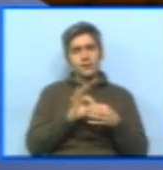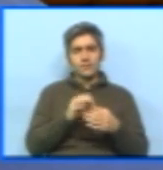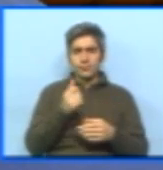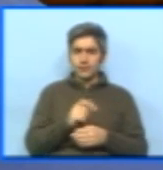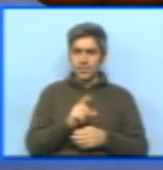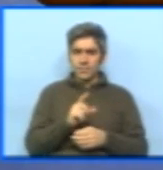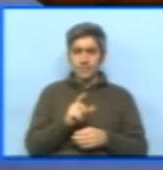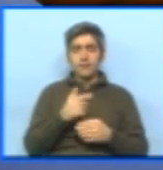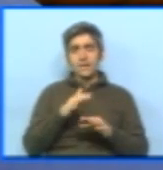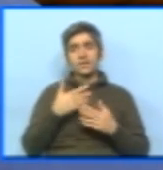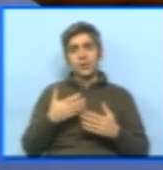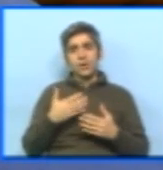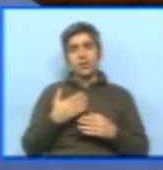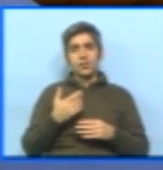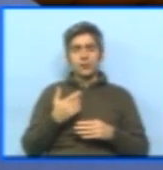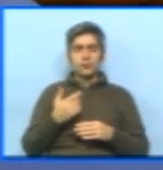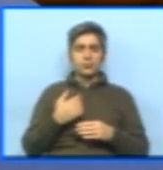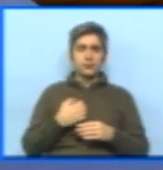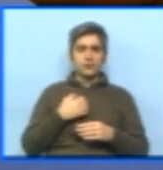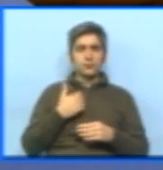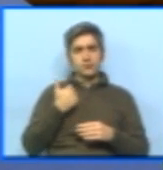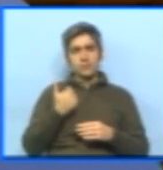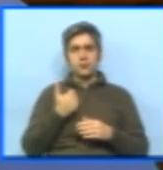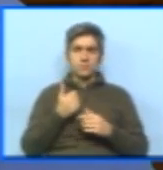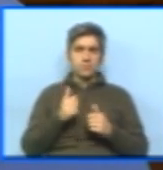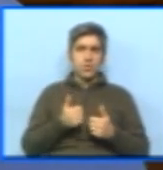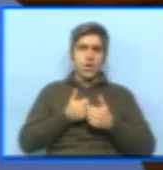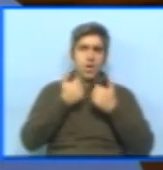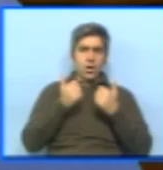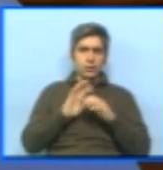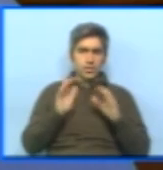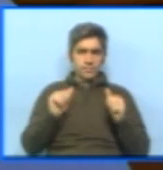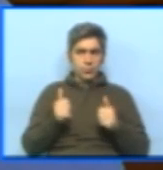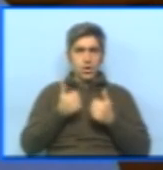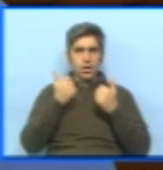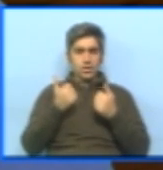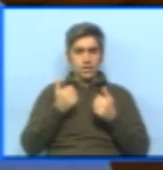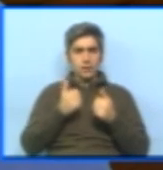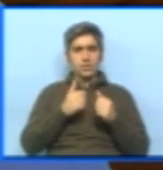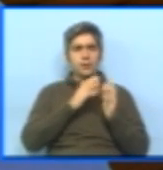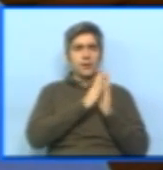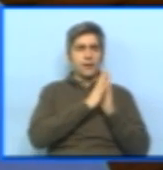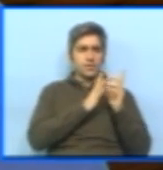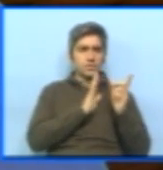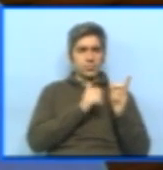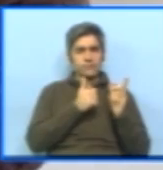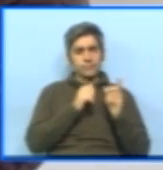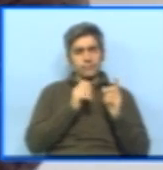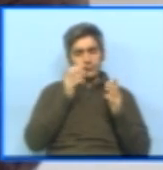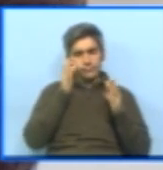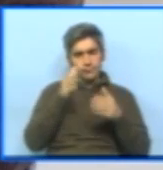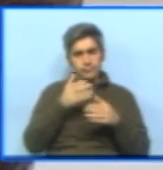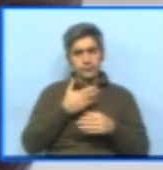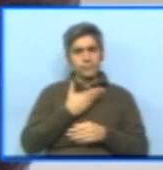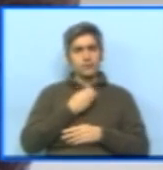creio que posso dizer que as coisas estão em paz e a Diocese tem se empenhado, quer o Dom